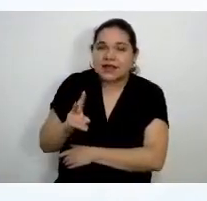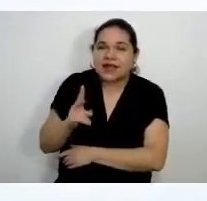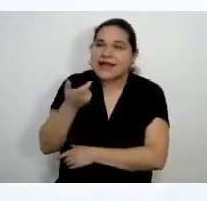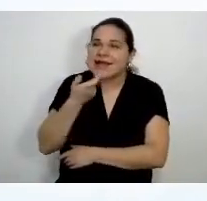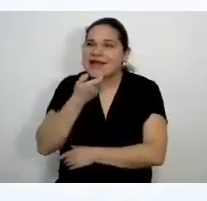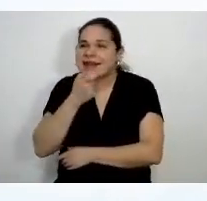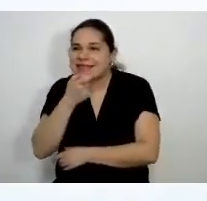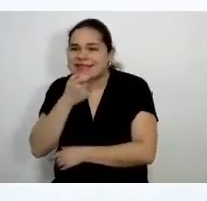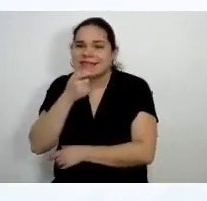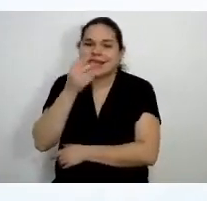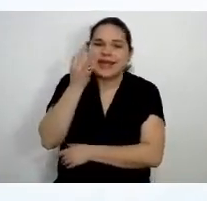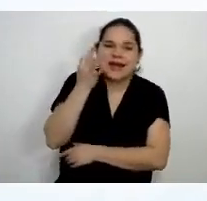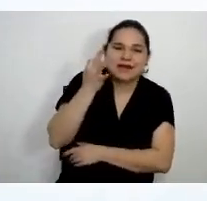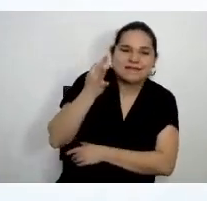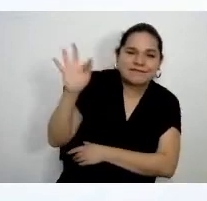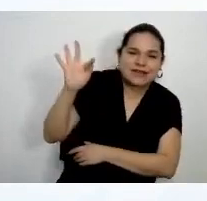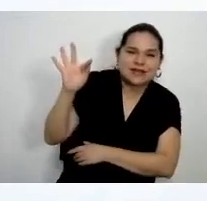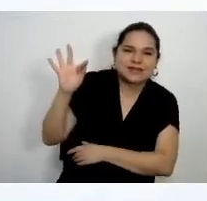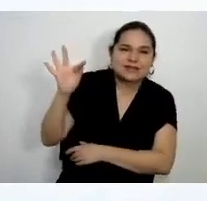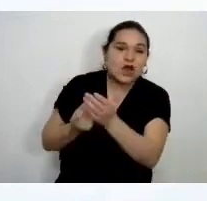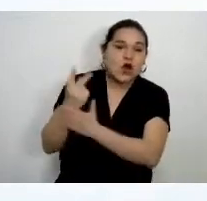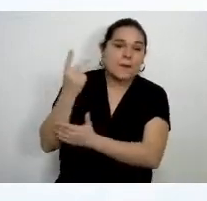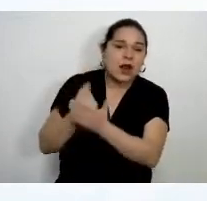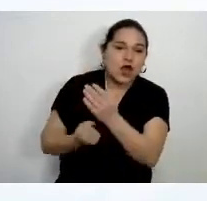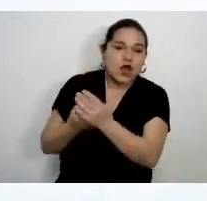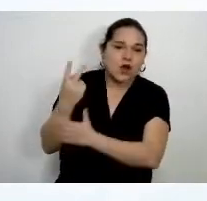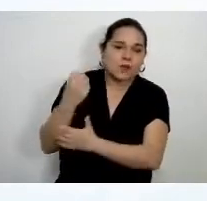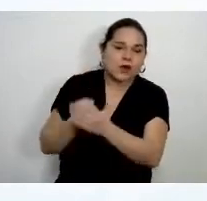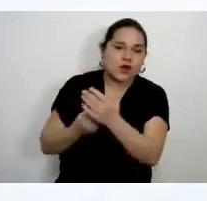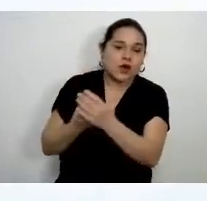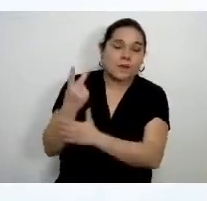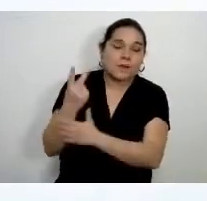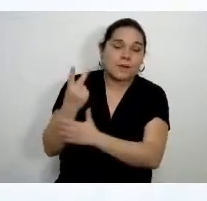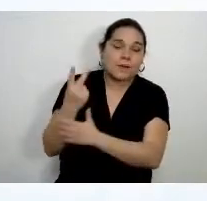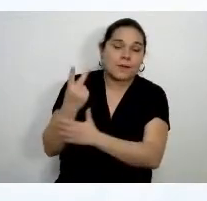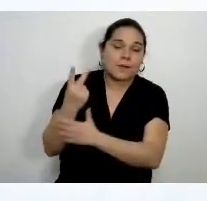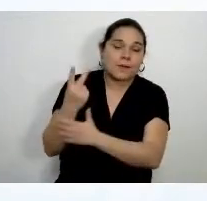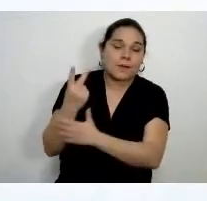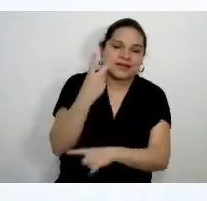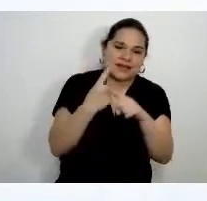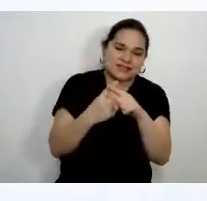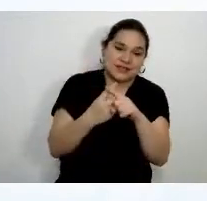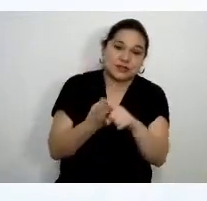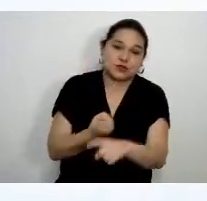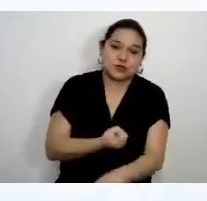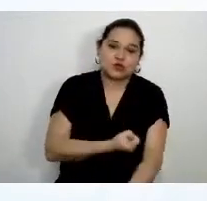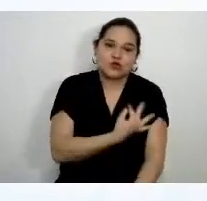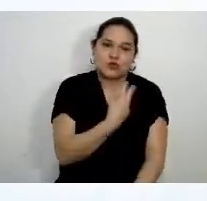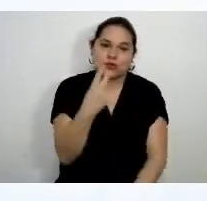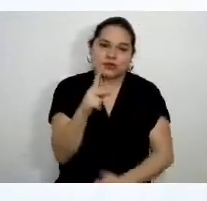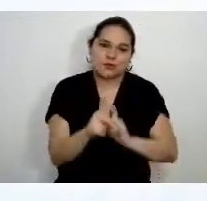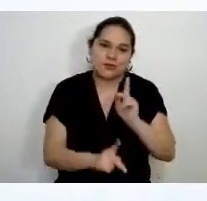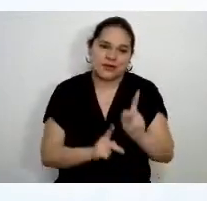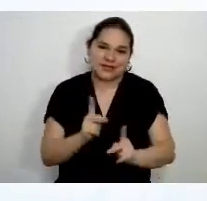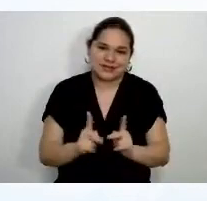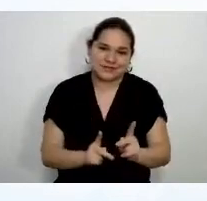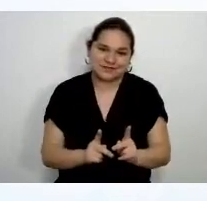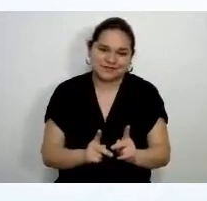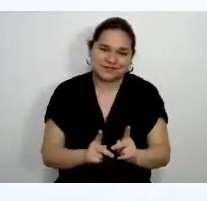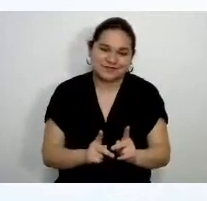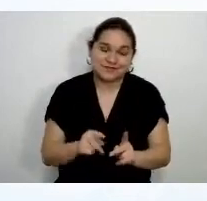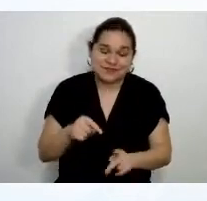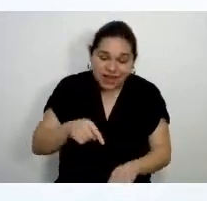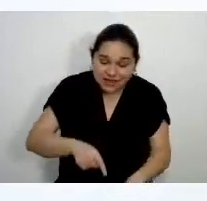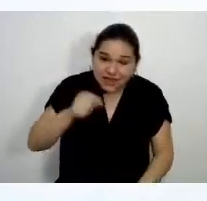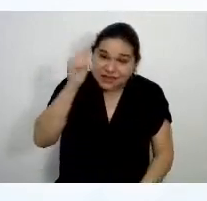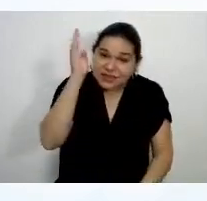Unidos, eles compram assim 3 vezes o número de vacinas da sua população, e que o Brasil, que está entre